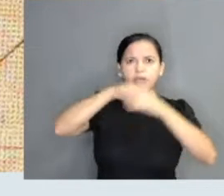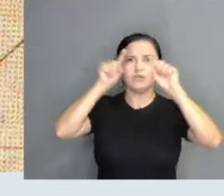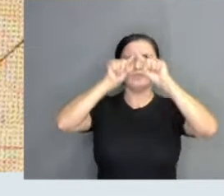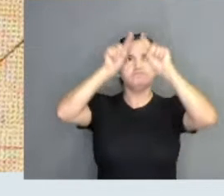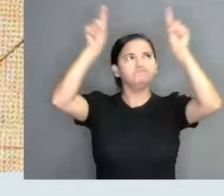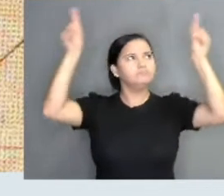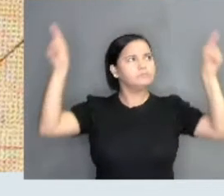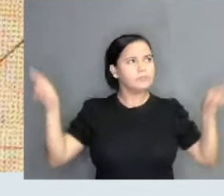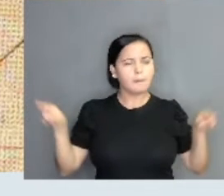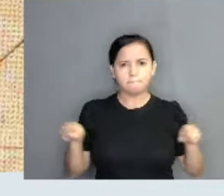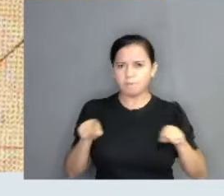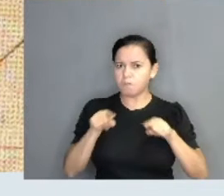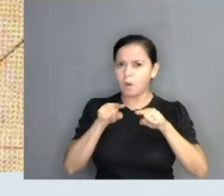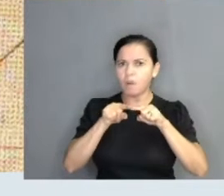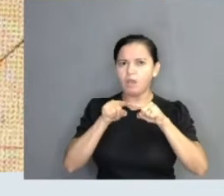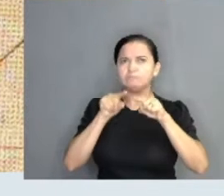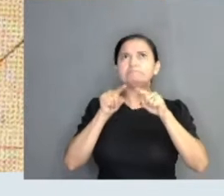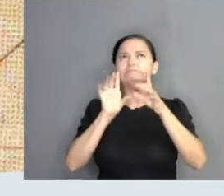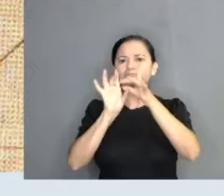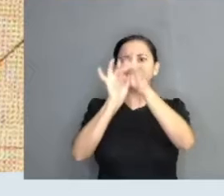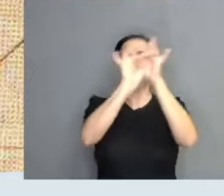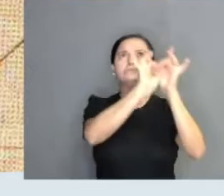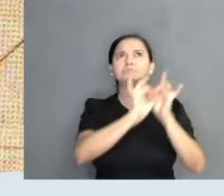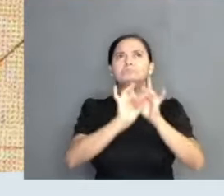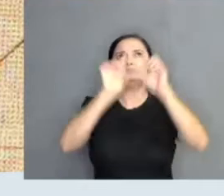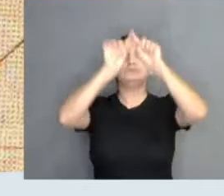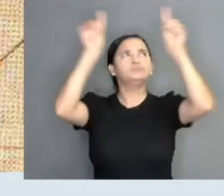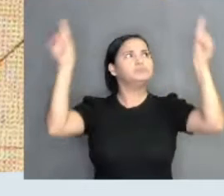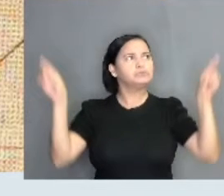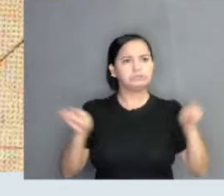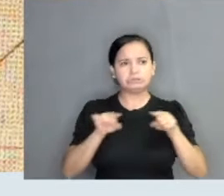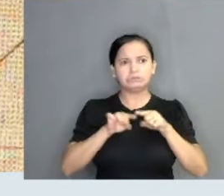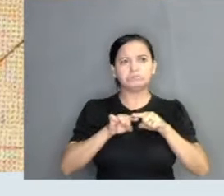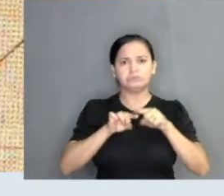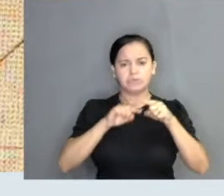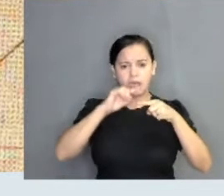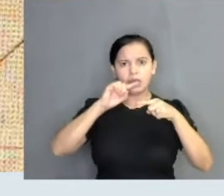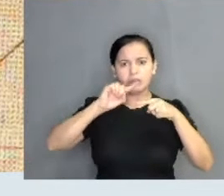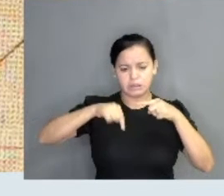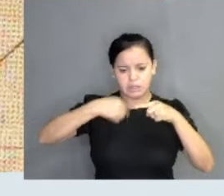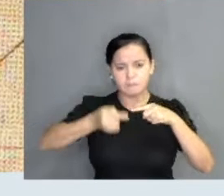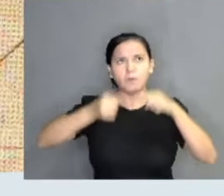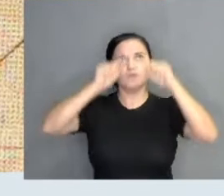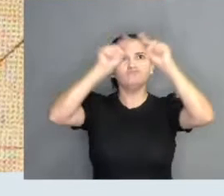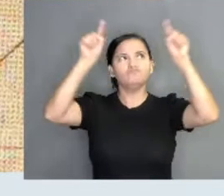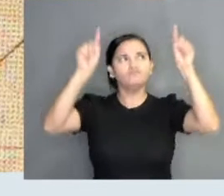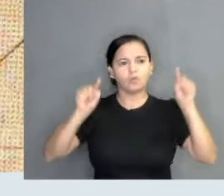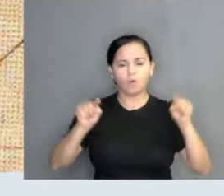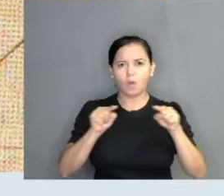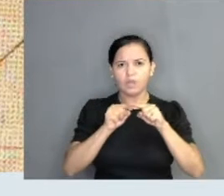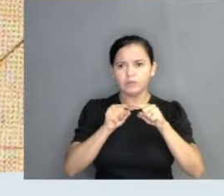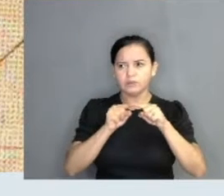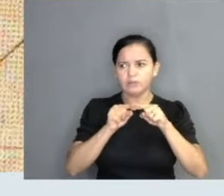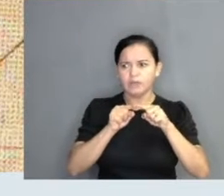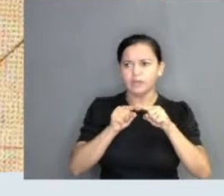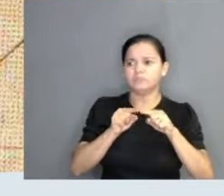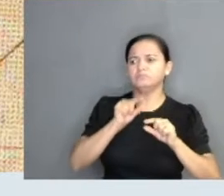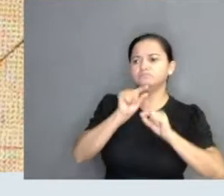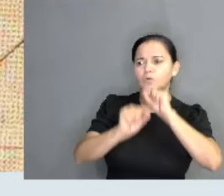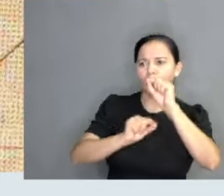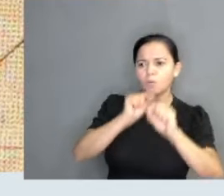maneira harmoniosa com o círculo. Então, por que o homem? Por que esse nome